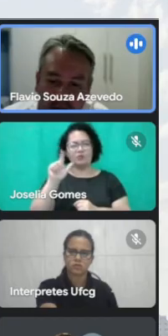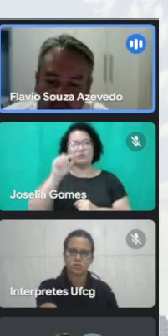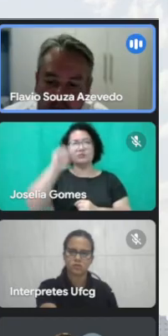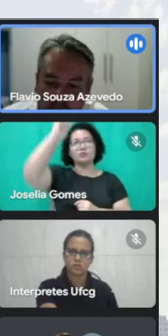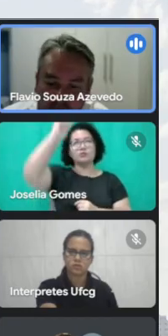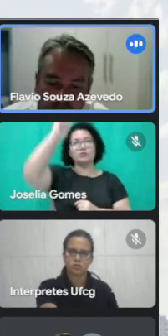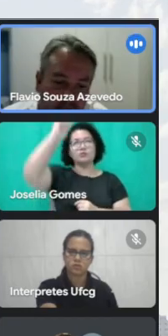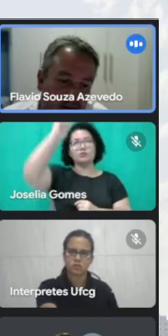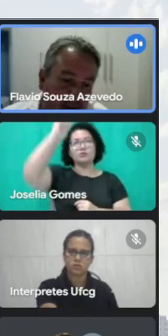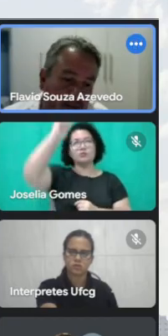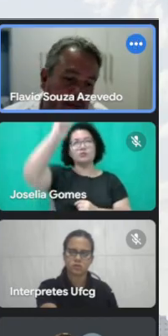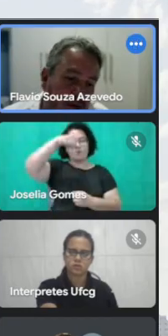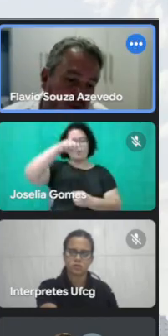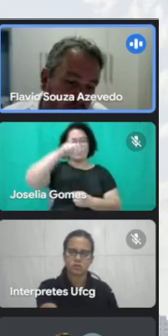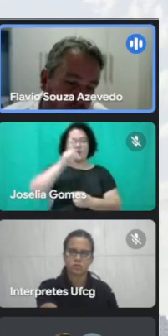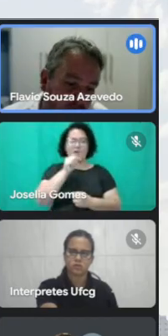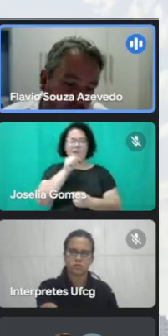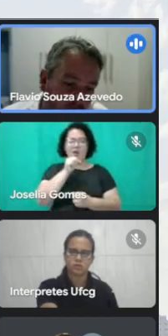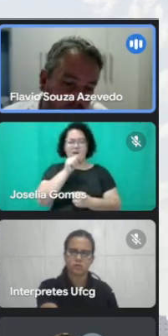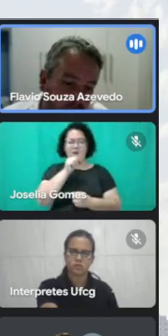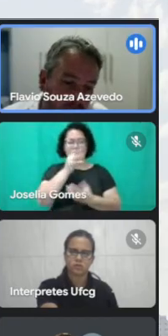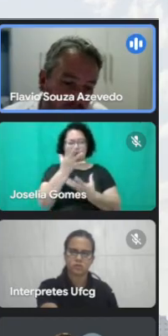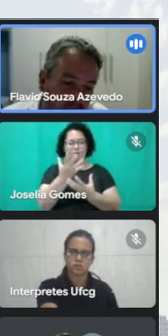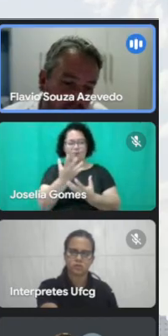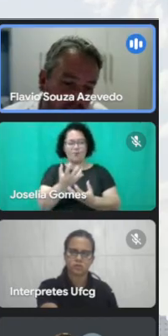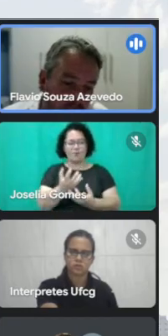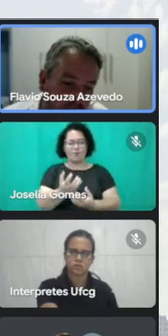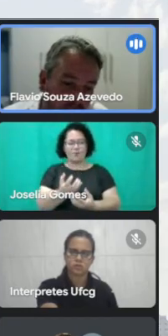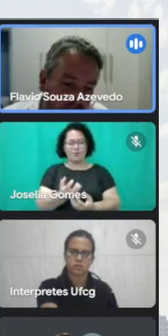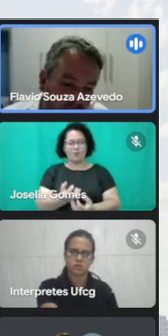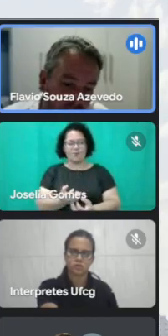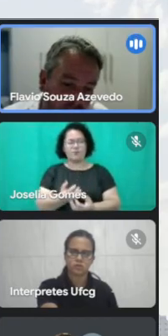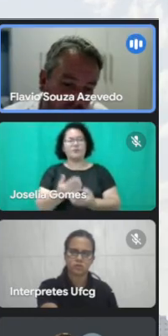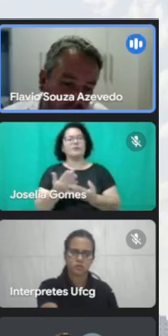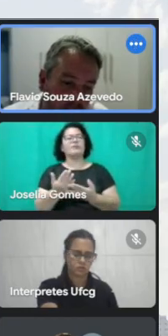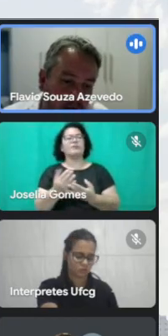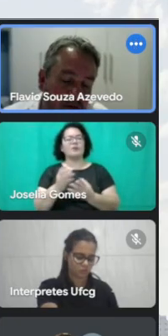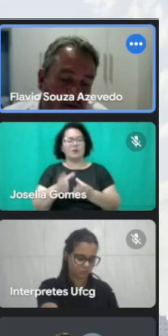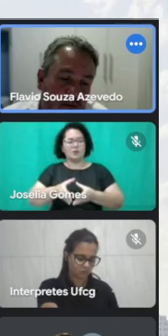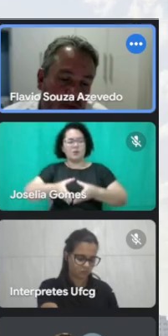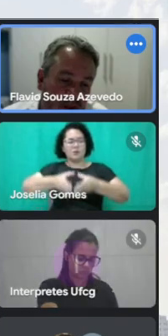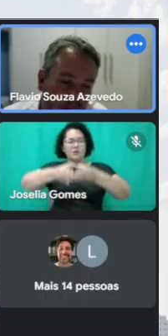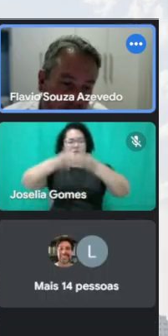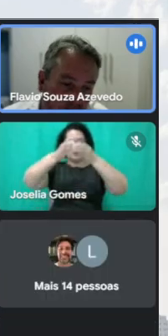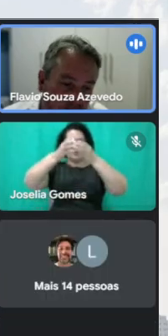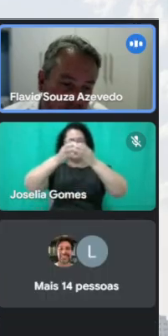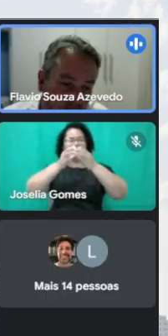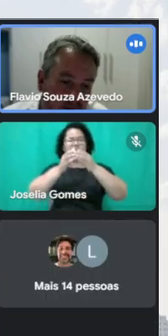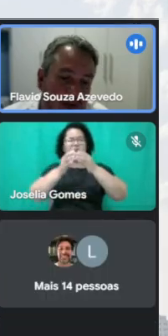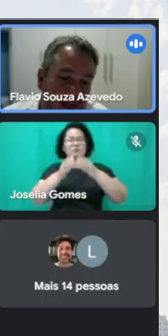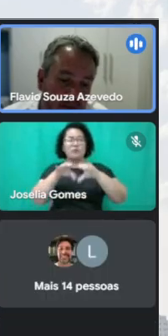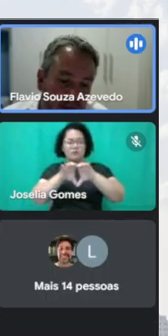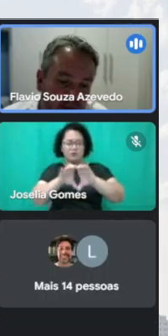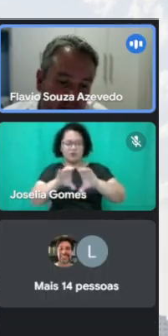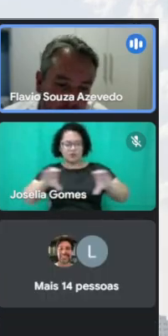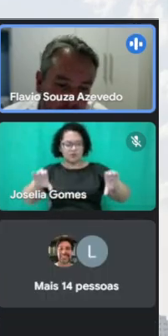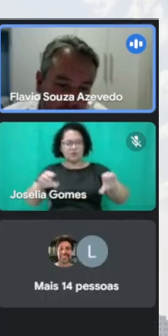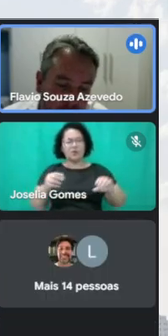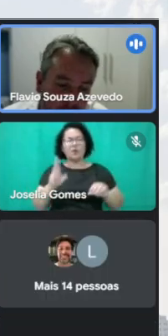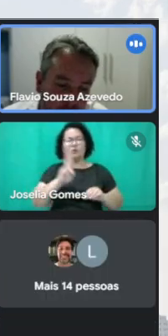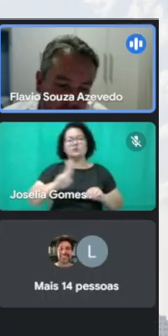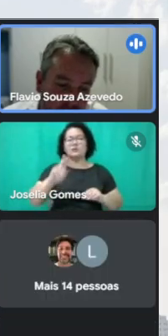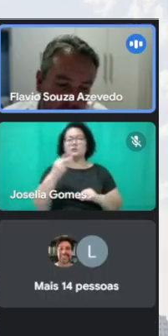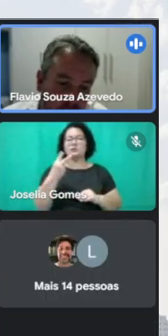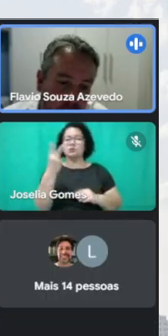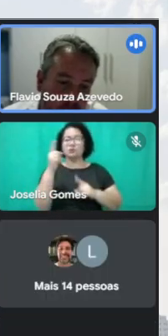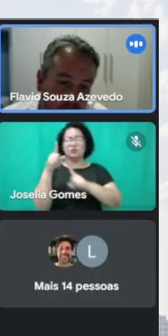horizontal e da lagoa plantada, né? O filtro horizontal, ele utiliza dois tipos de brita, né? Brita 2 e brita 3, também